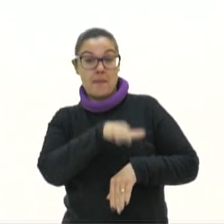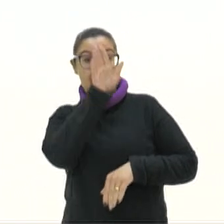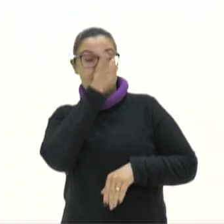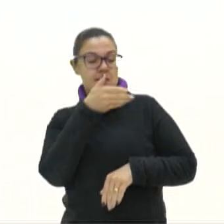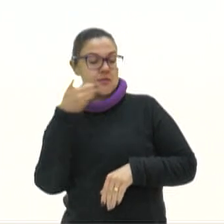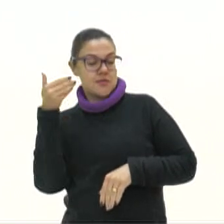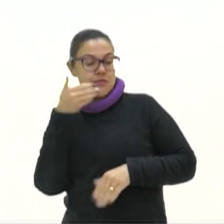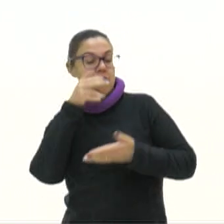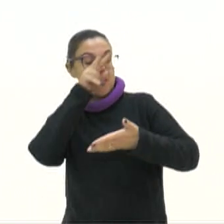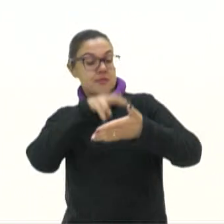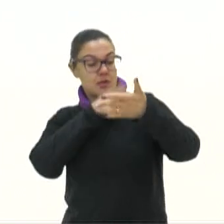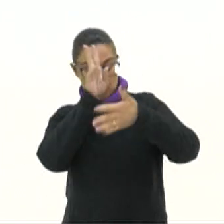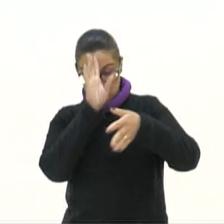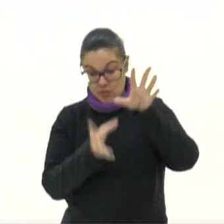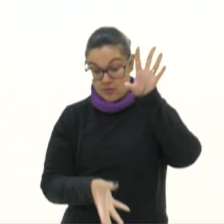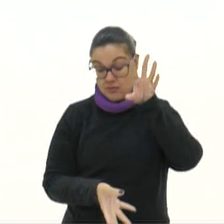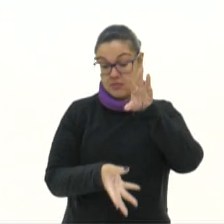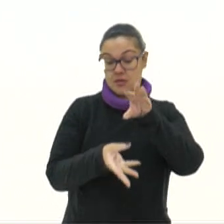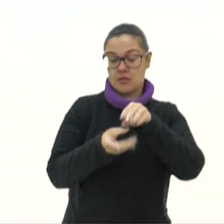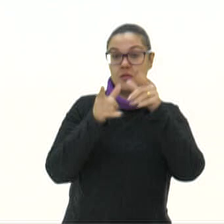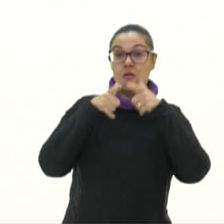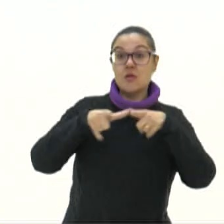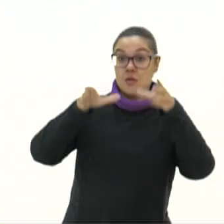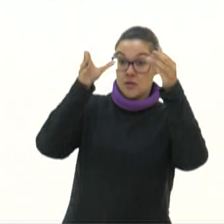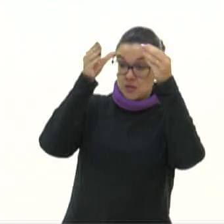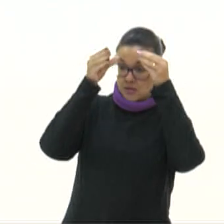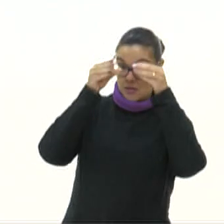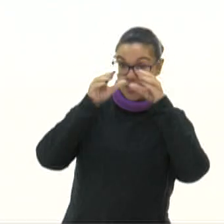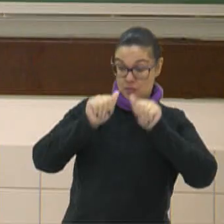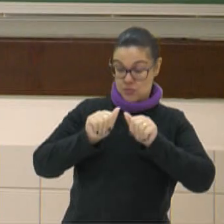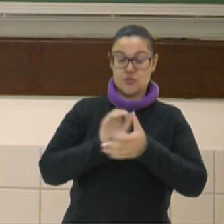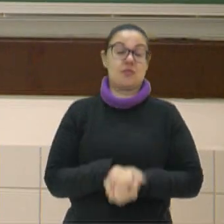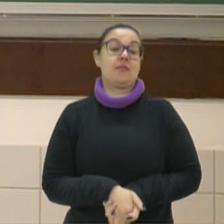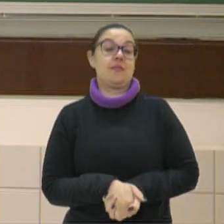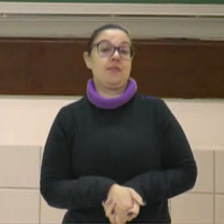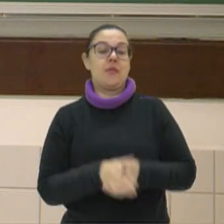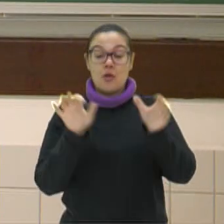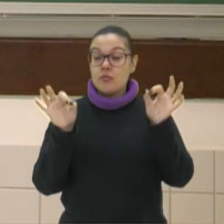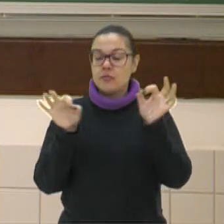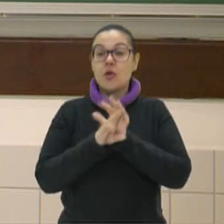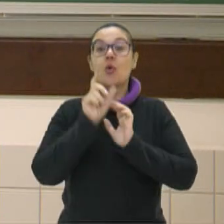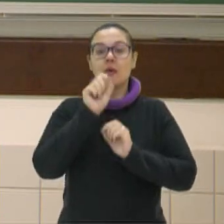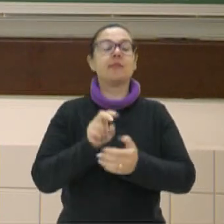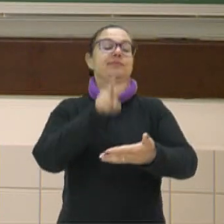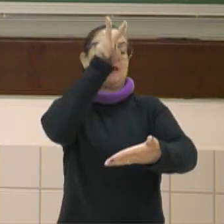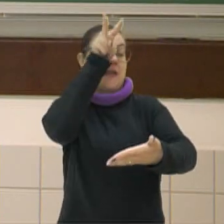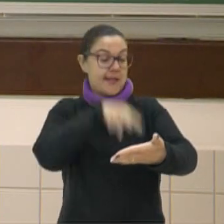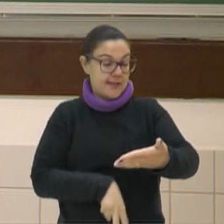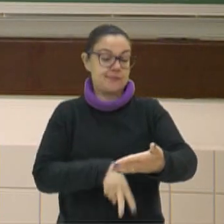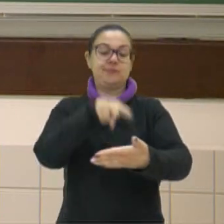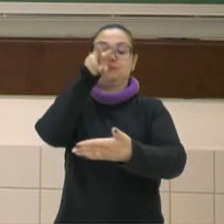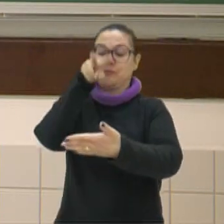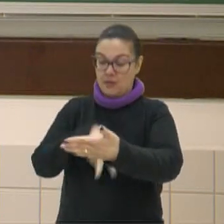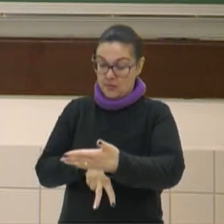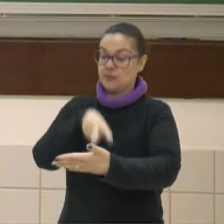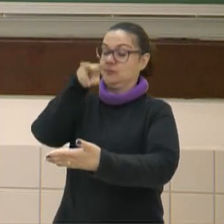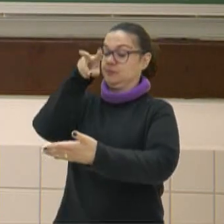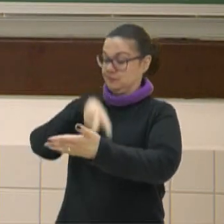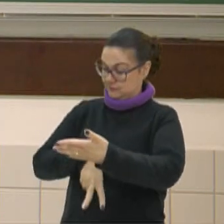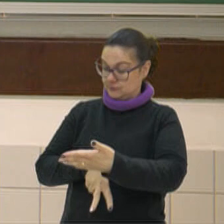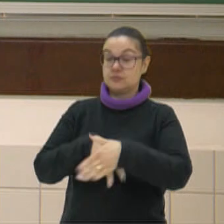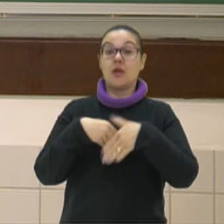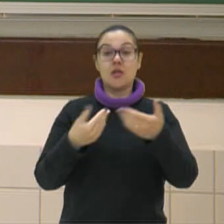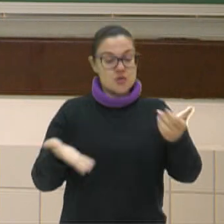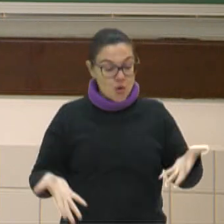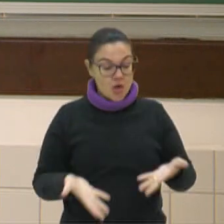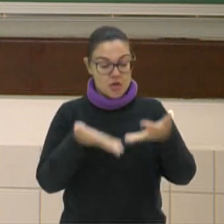e a compreensão de suas estruturas linguísticas. Pessoal, a solução é ler, ler e ler. Isso vai ajudar muito para vocês